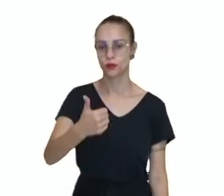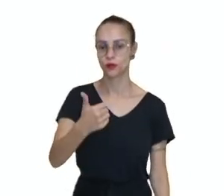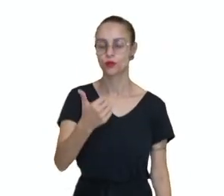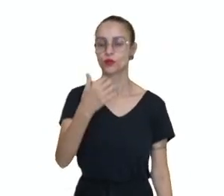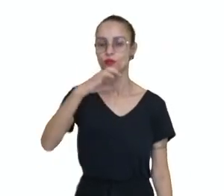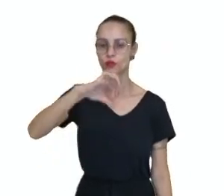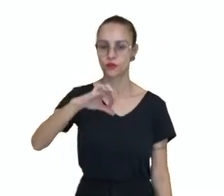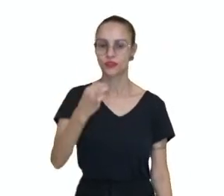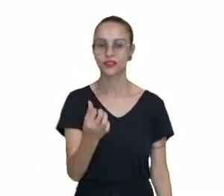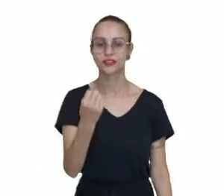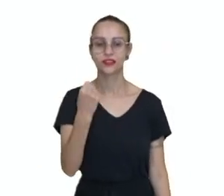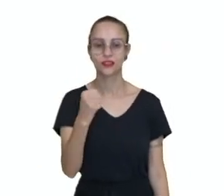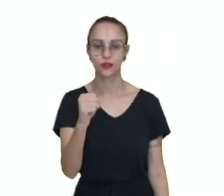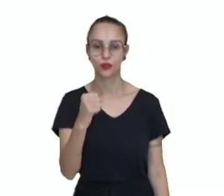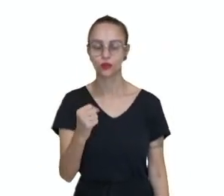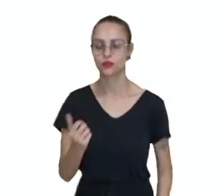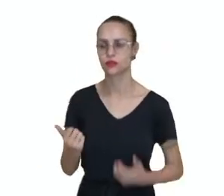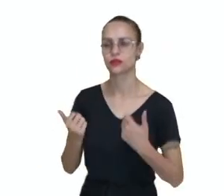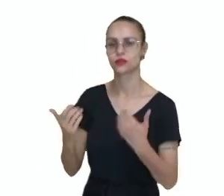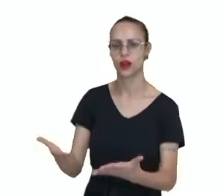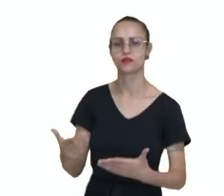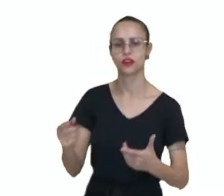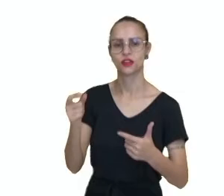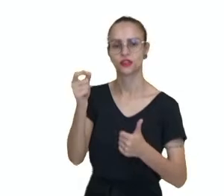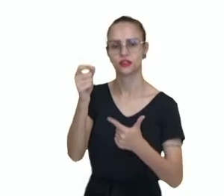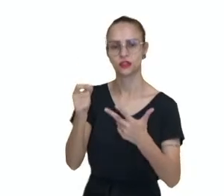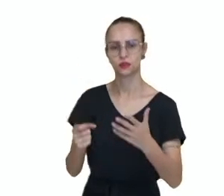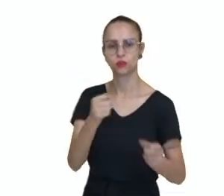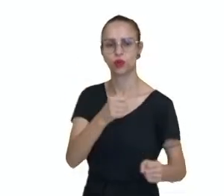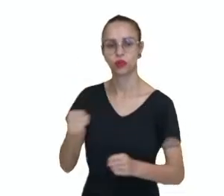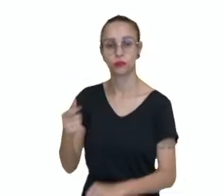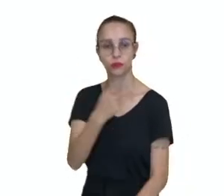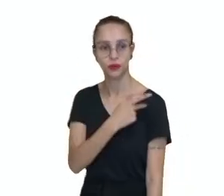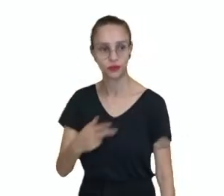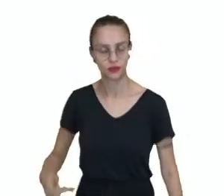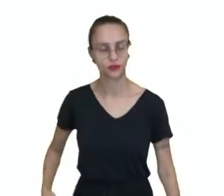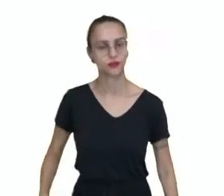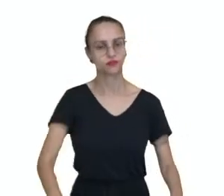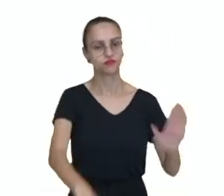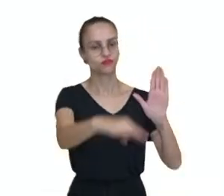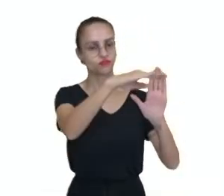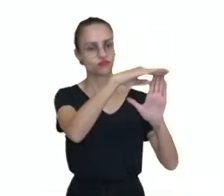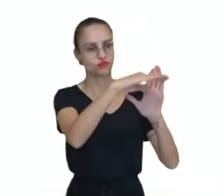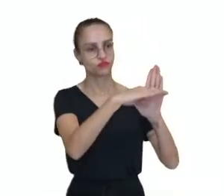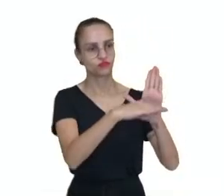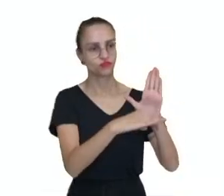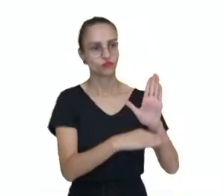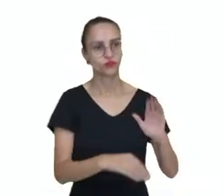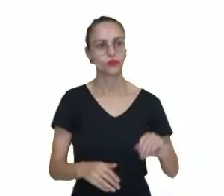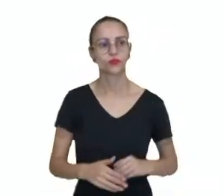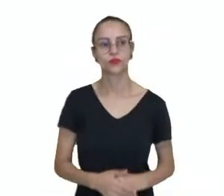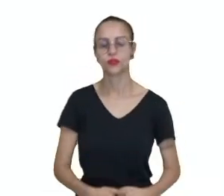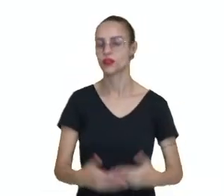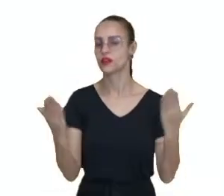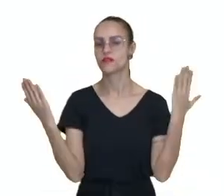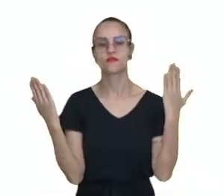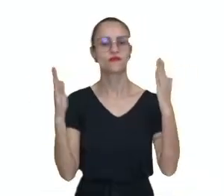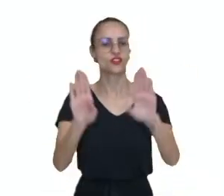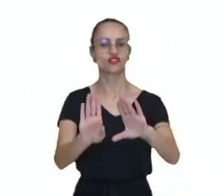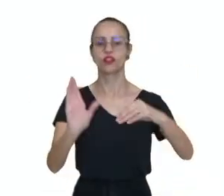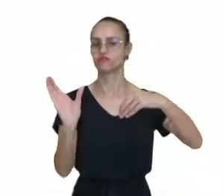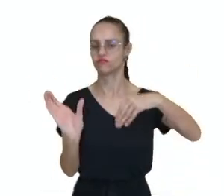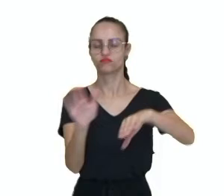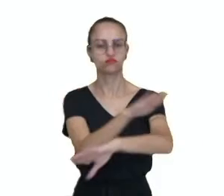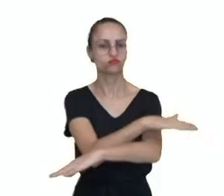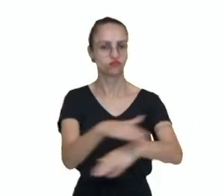ele dava poderes para o presidente. Quais poderes? Tem uma listinha aqui de alguns deles. Fechar o Congresso